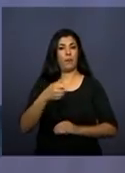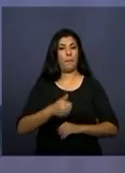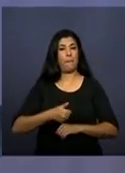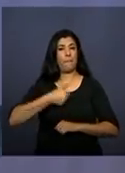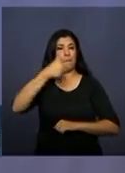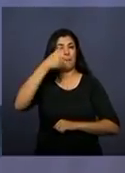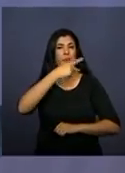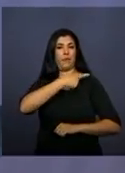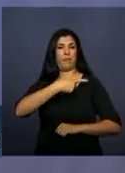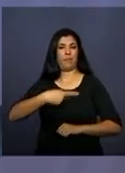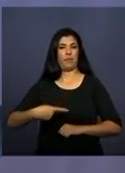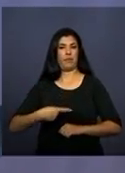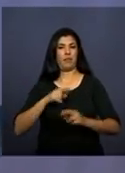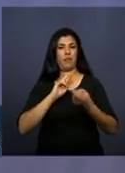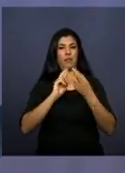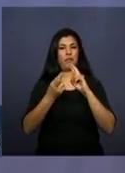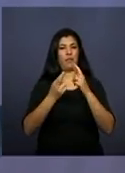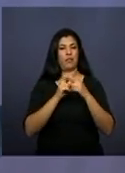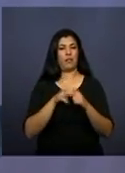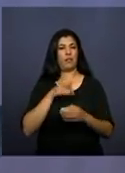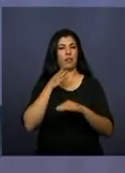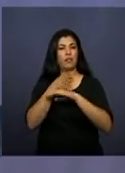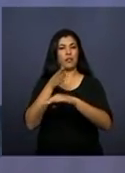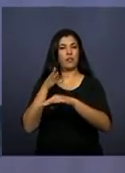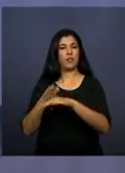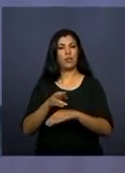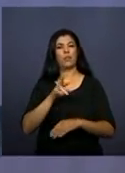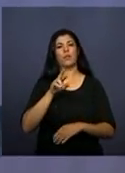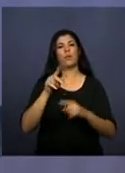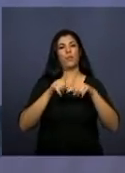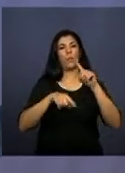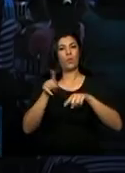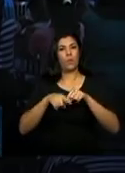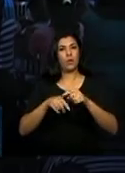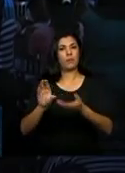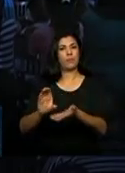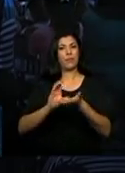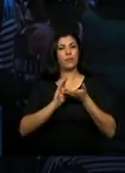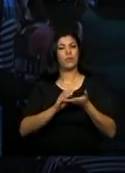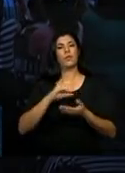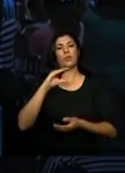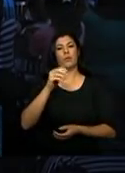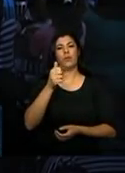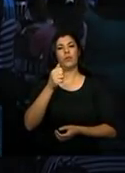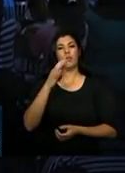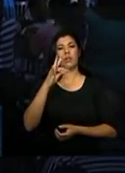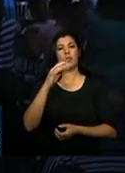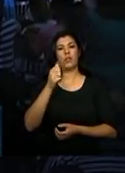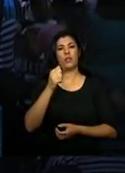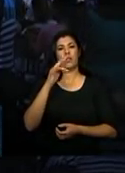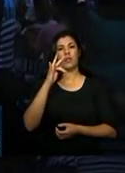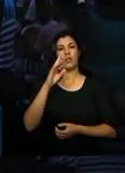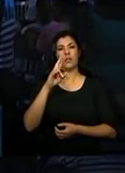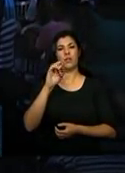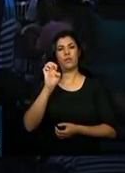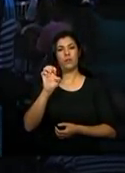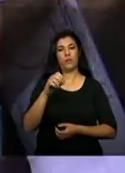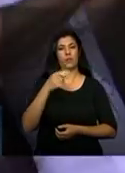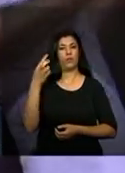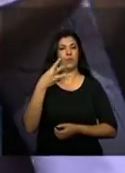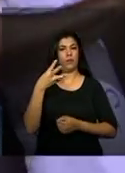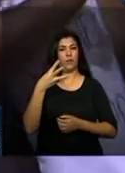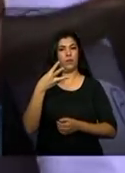que acessou os recursos do Cataforte 3. Por isso, como exemplo de